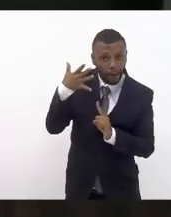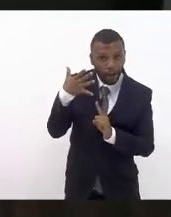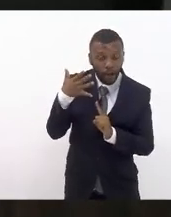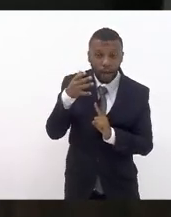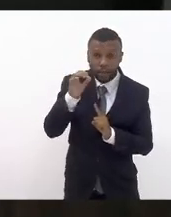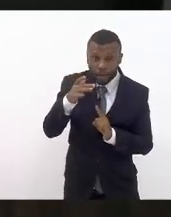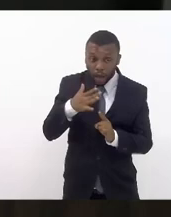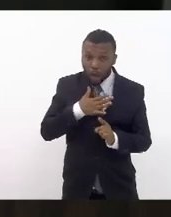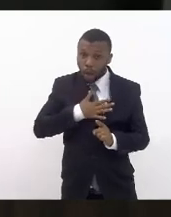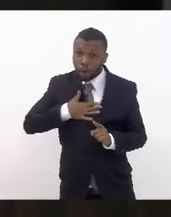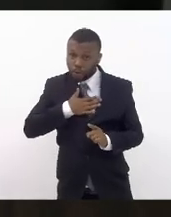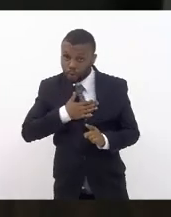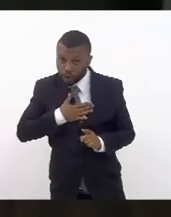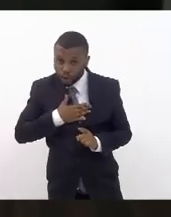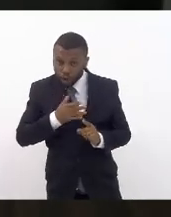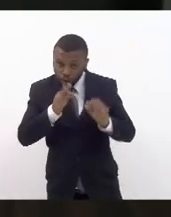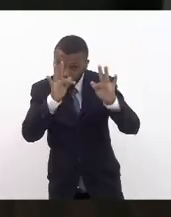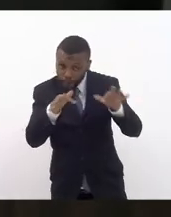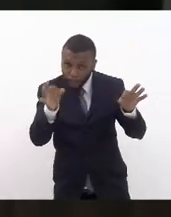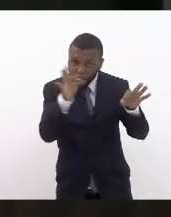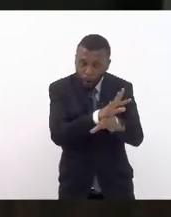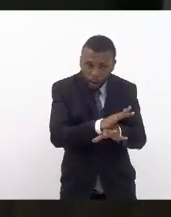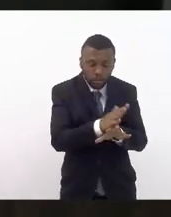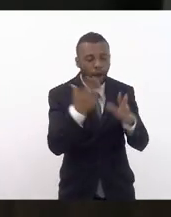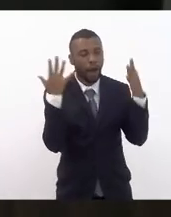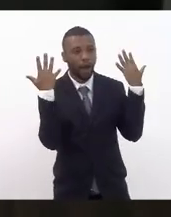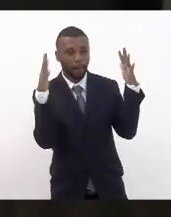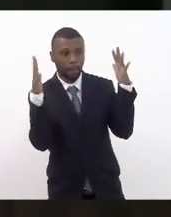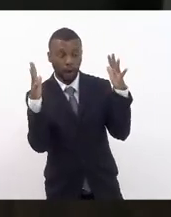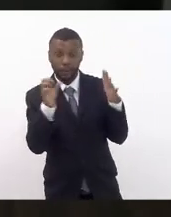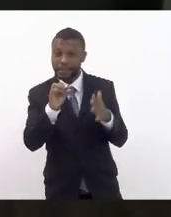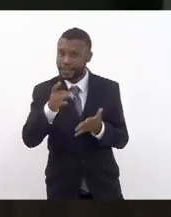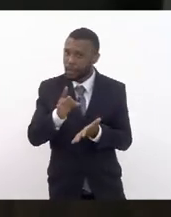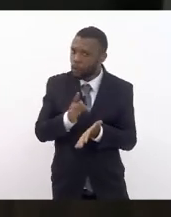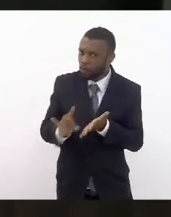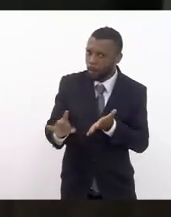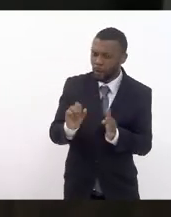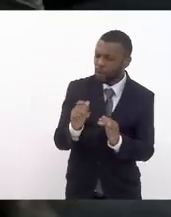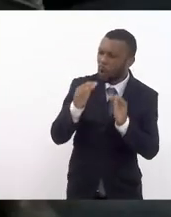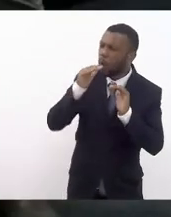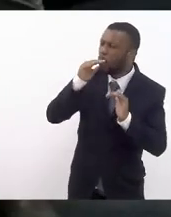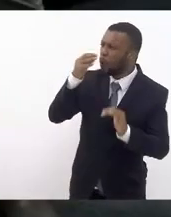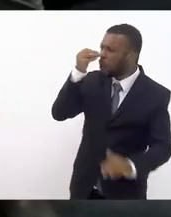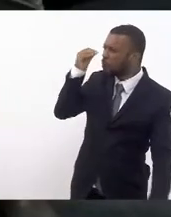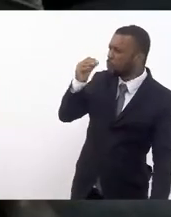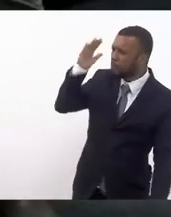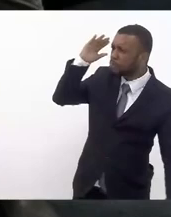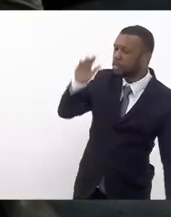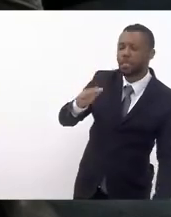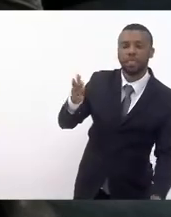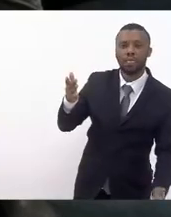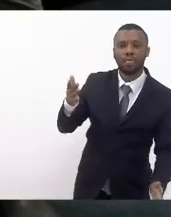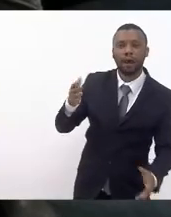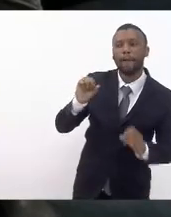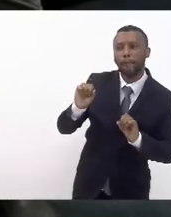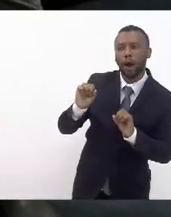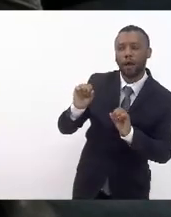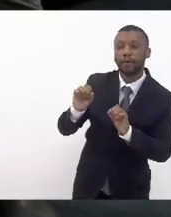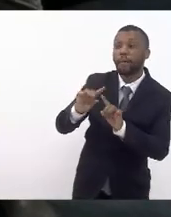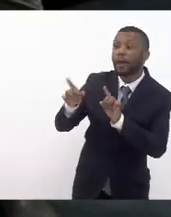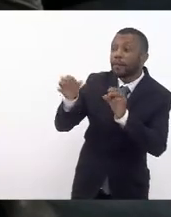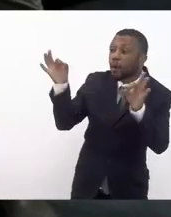Não gostou, pode até vaiar. Mas ao final da fala, por favor. Continua, deputado. Eu já vou concluir, presidente. O